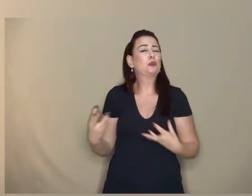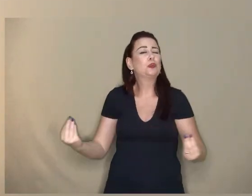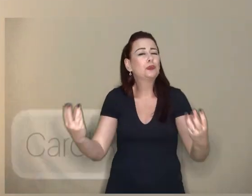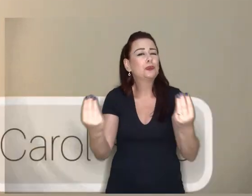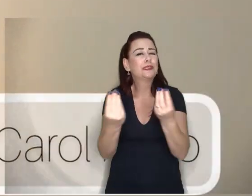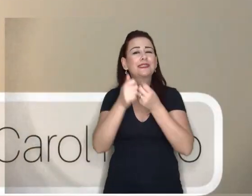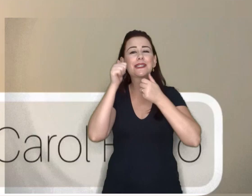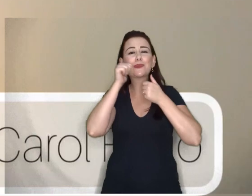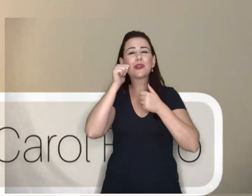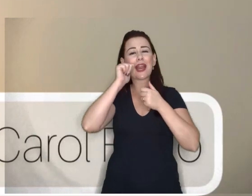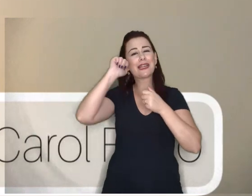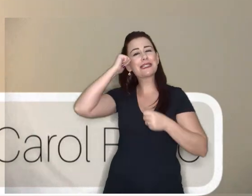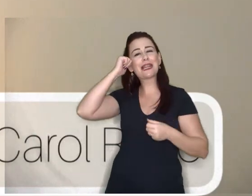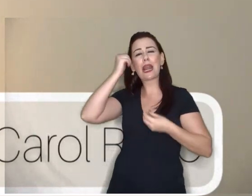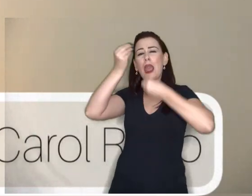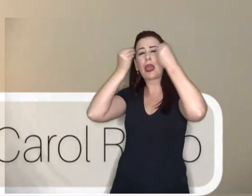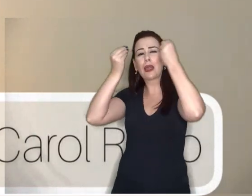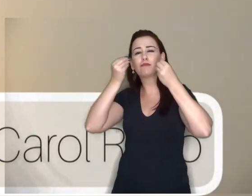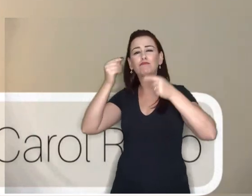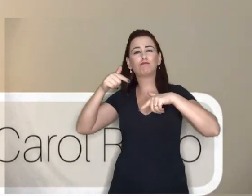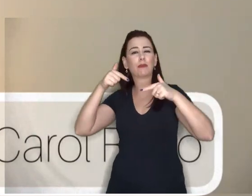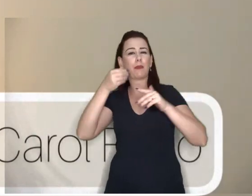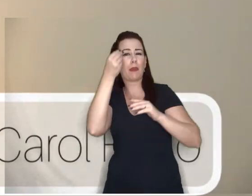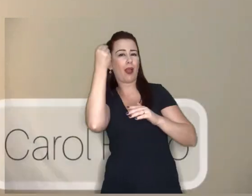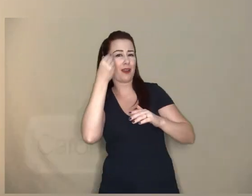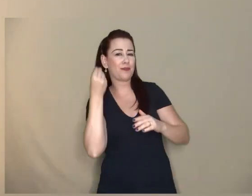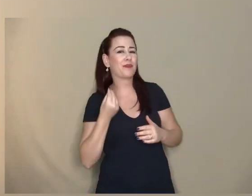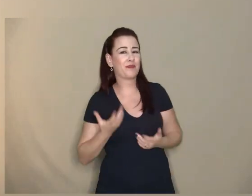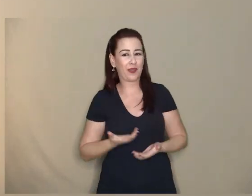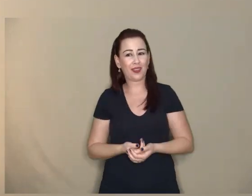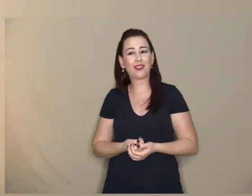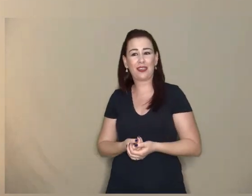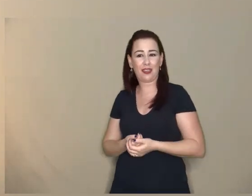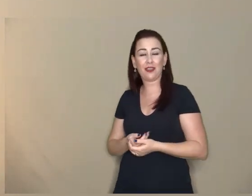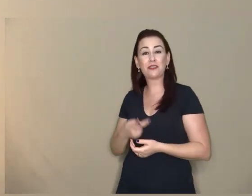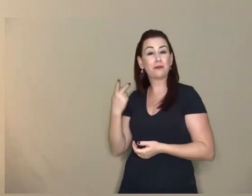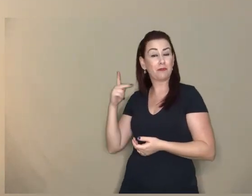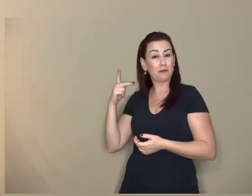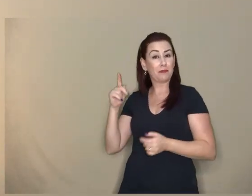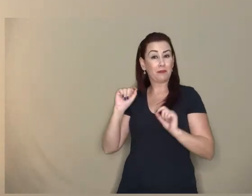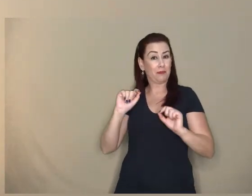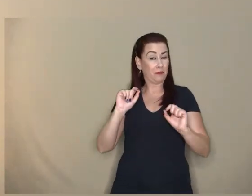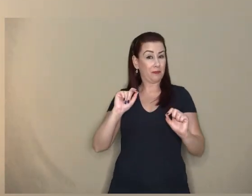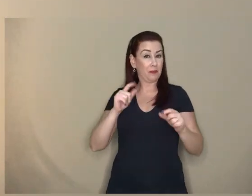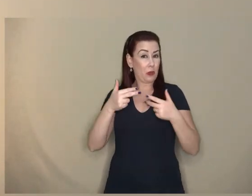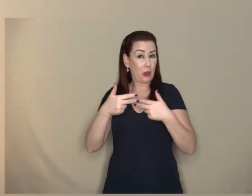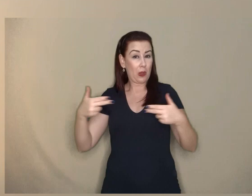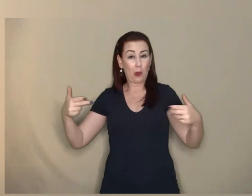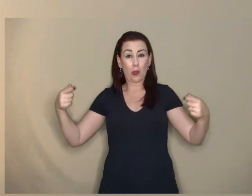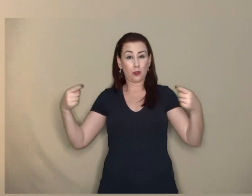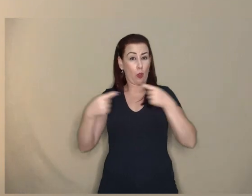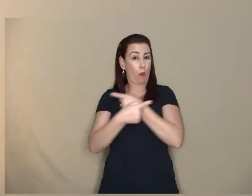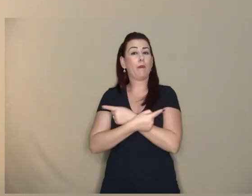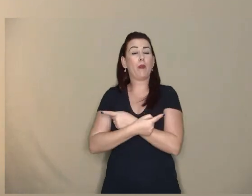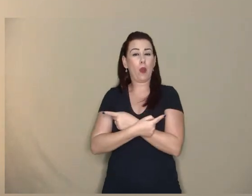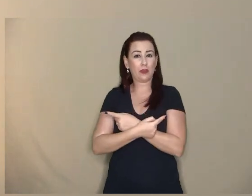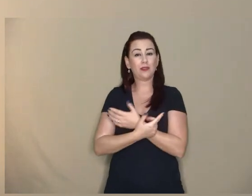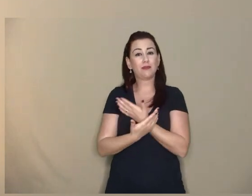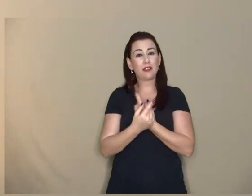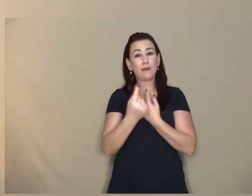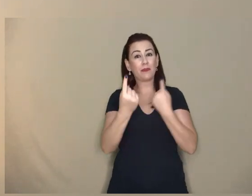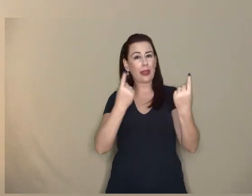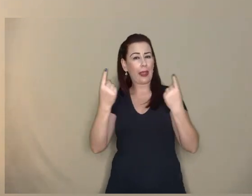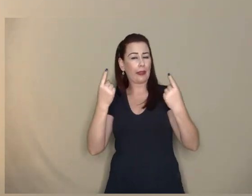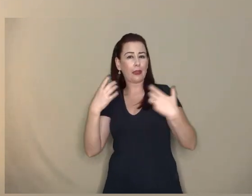totalmente opostas e cada uma com sua complexidade. Mas eu acredito que quanto mais a gente busca força